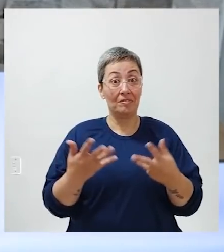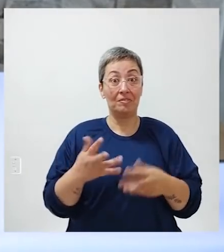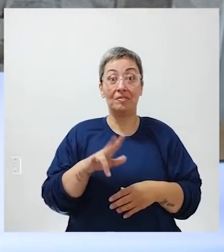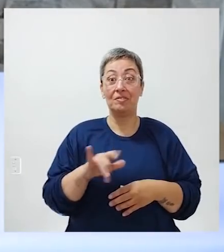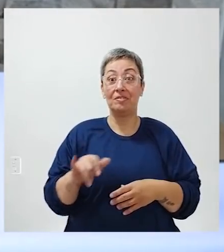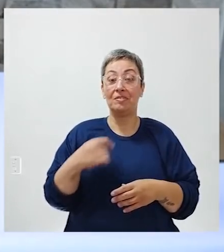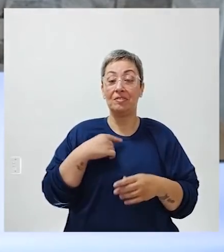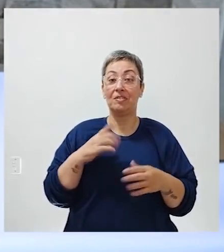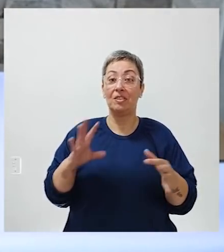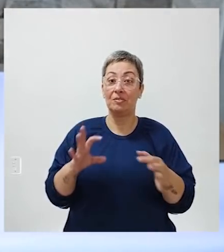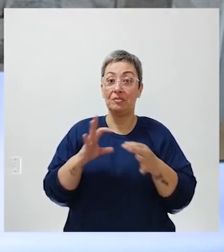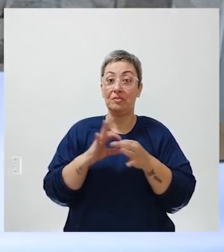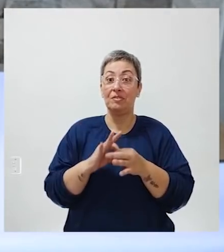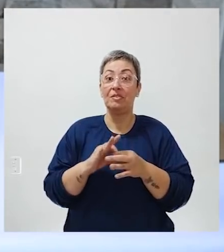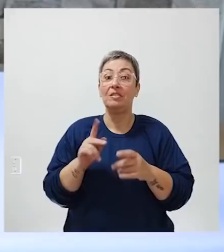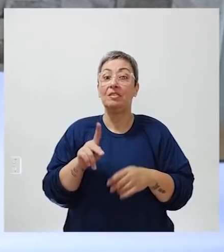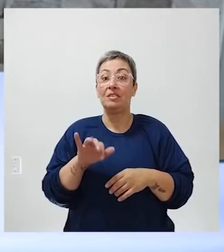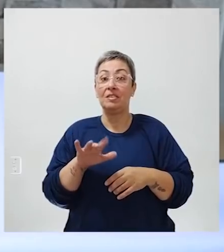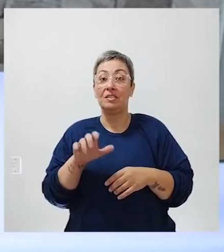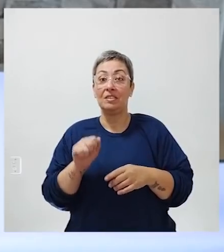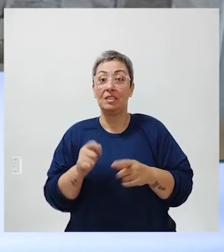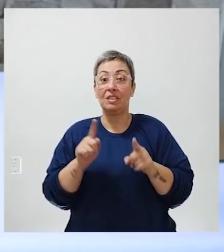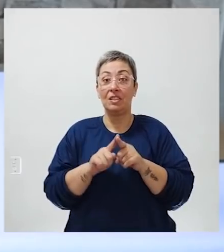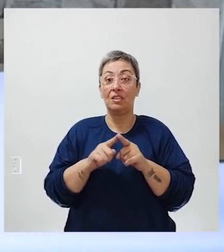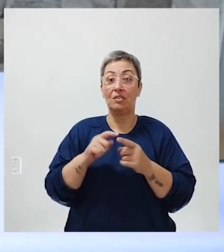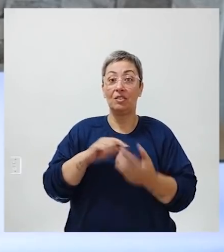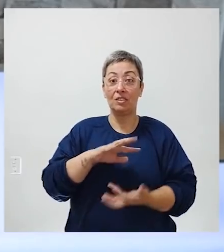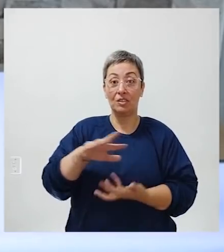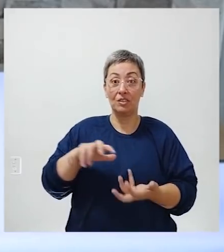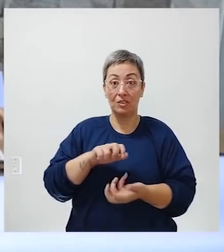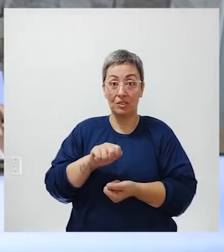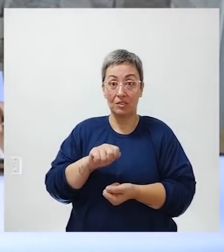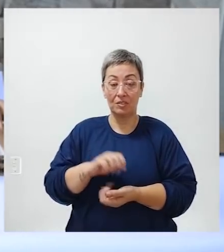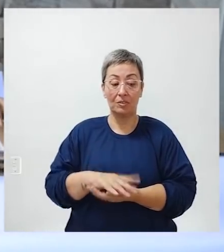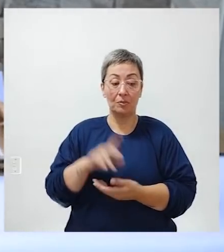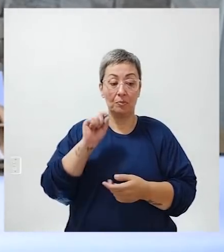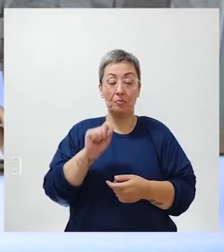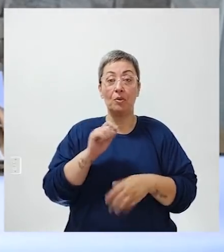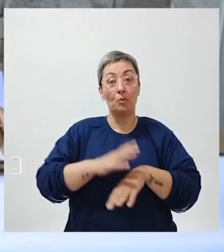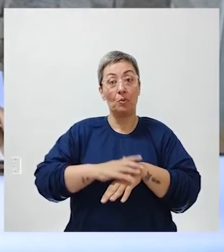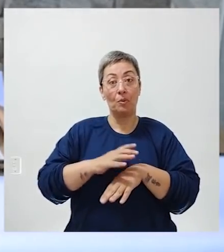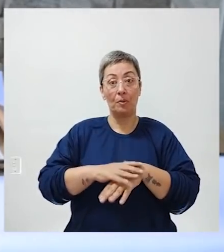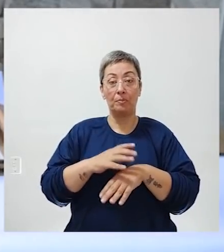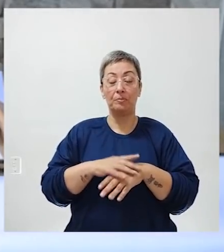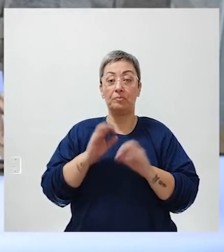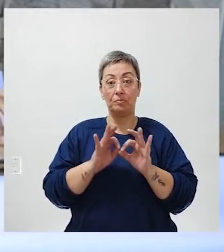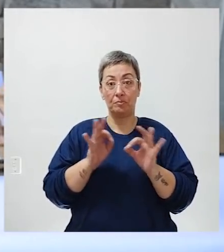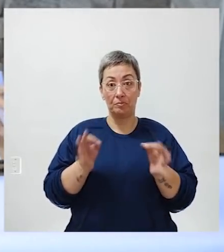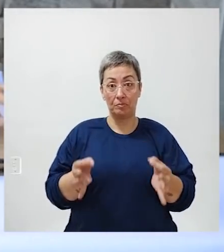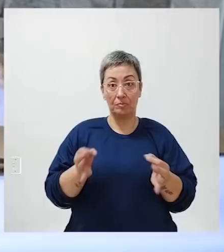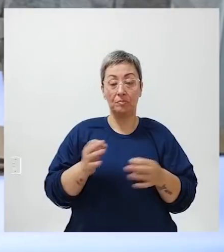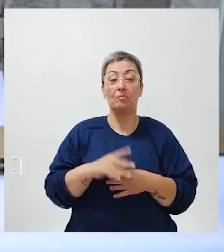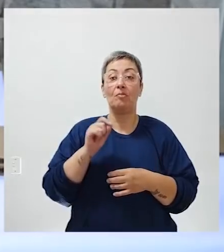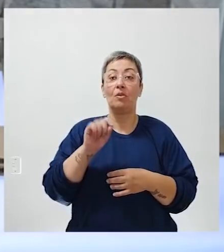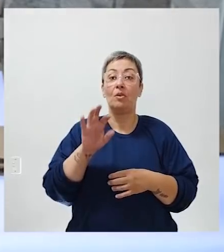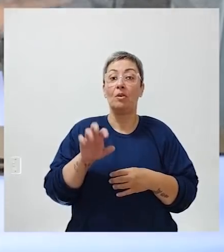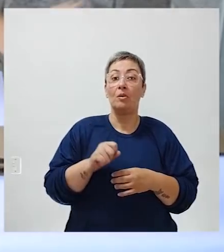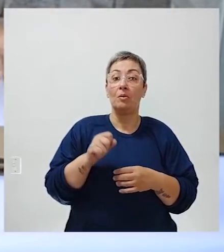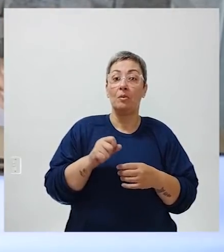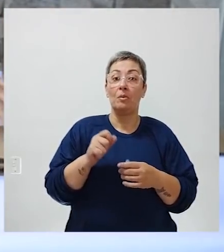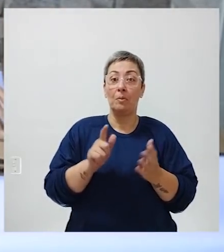Agora nós vamos unir a parlenda com a sustentabilidade. O que eu fiz? Muito simples.